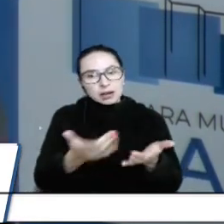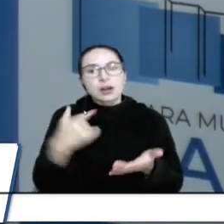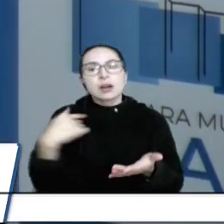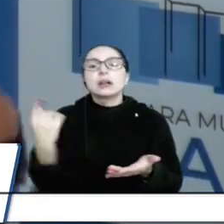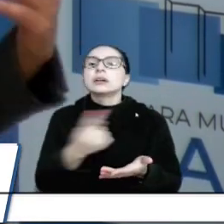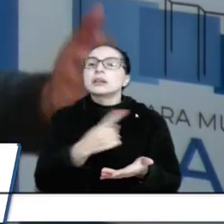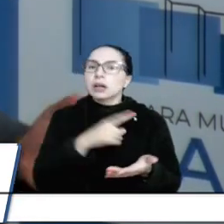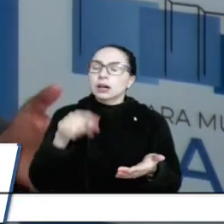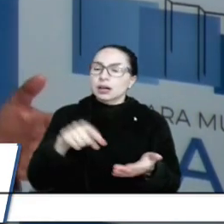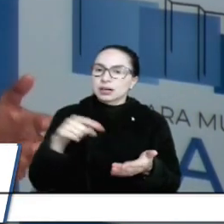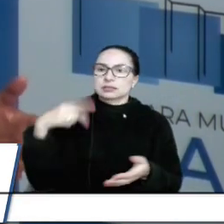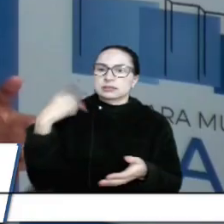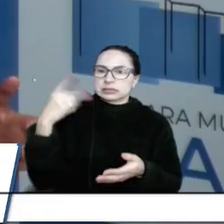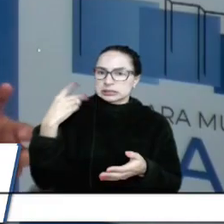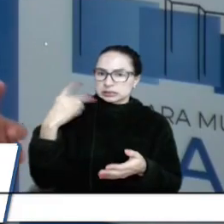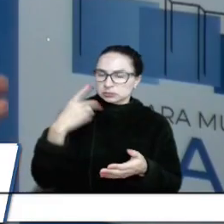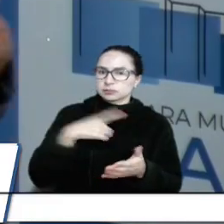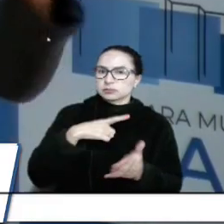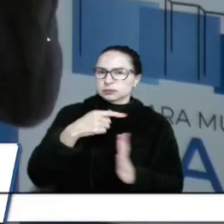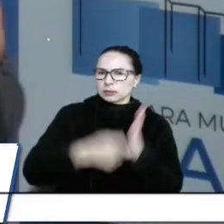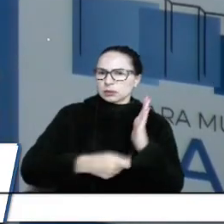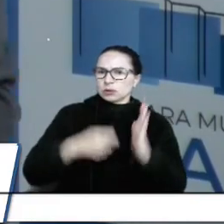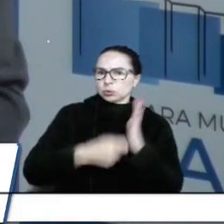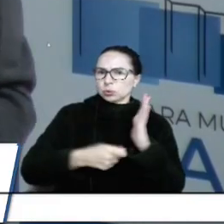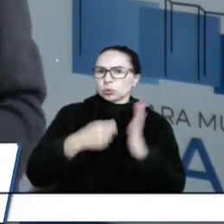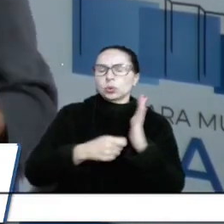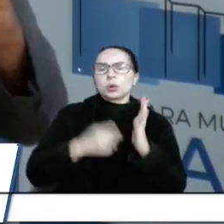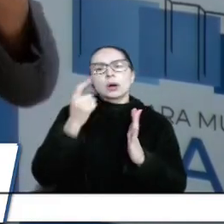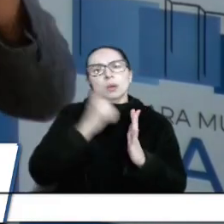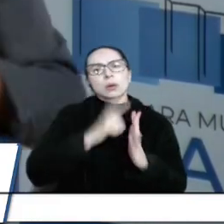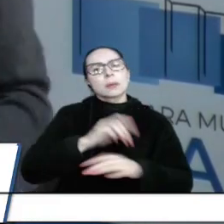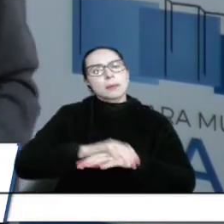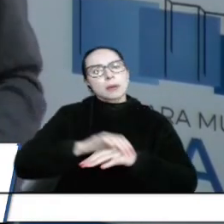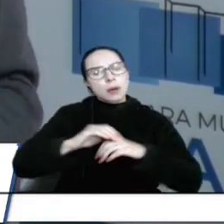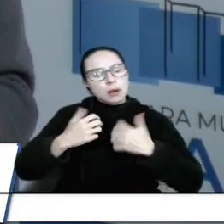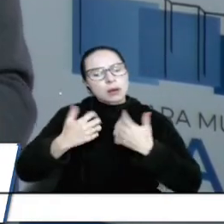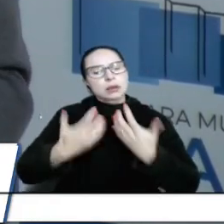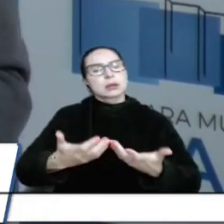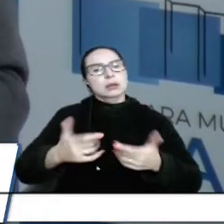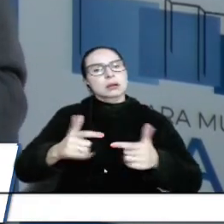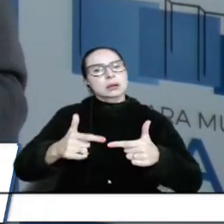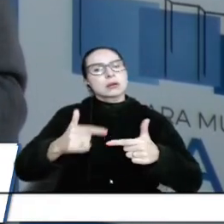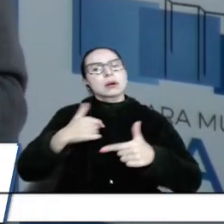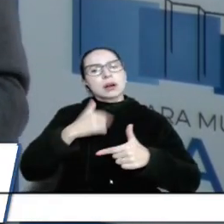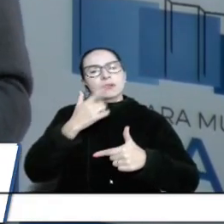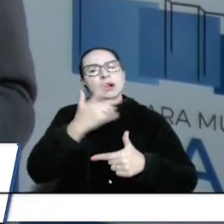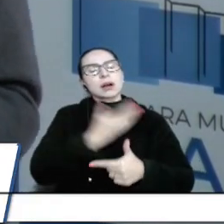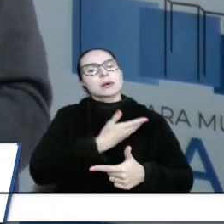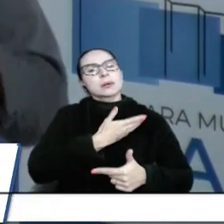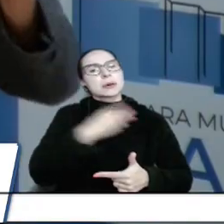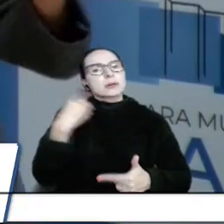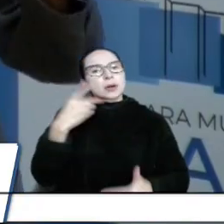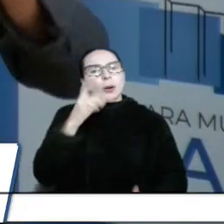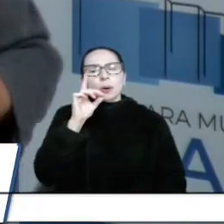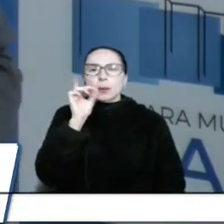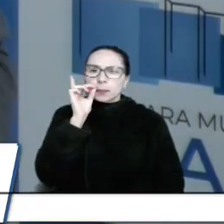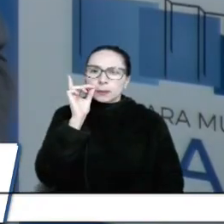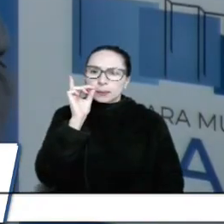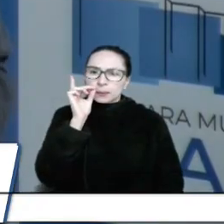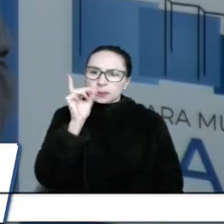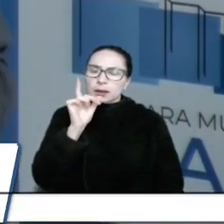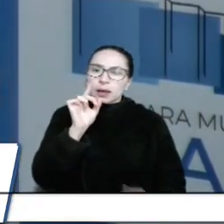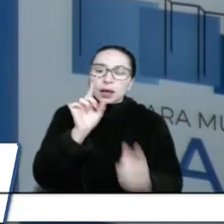os vereadores estão lutando para que faça as coisas. Eu sempre falo do meu amigo vereador Donizete da Farmácia, que atende